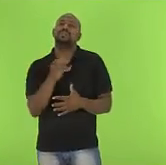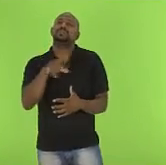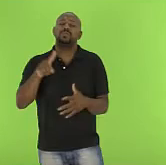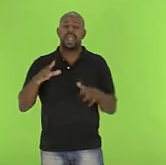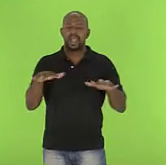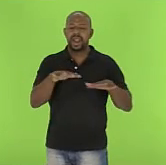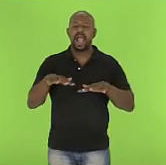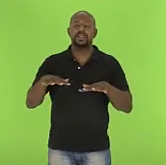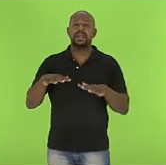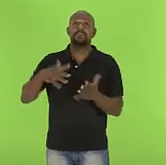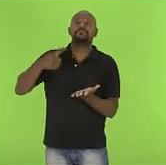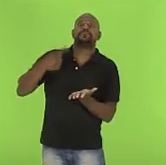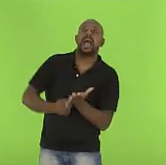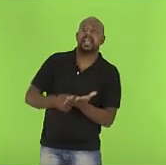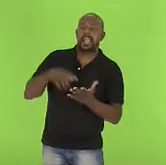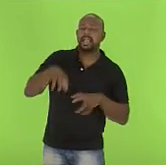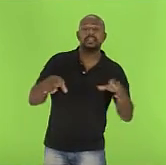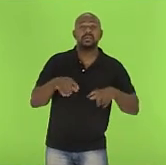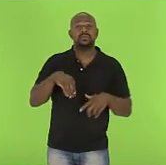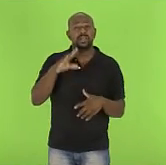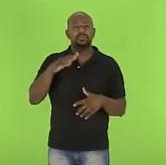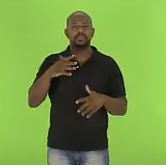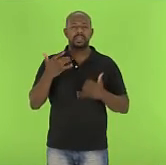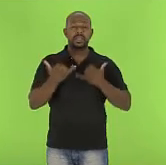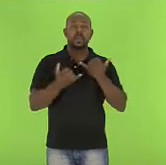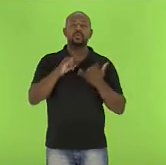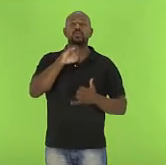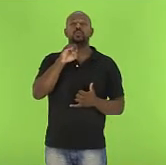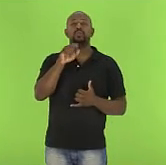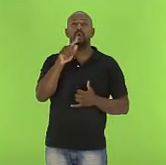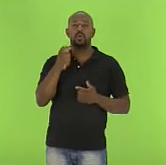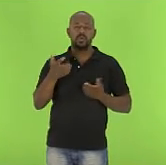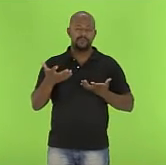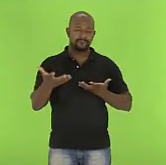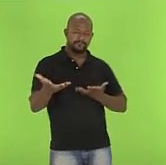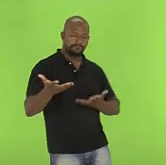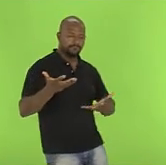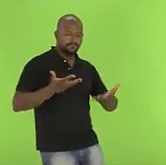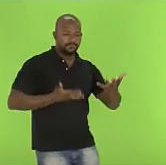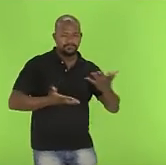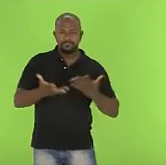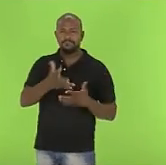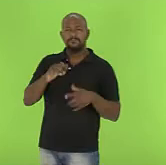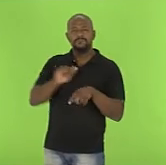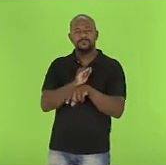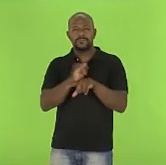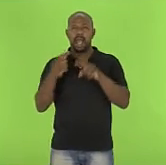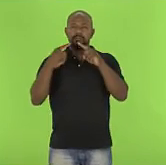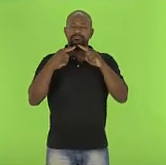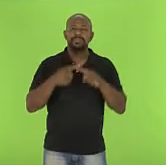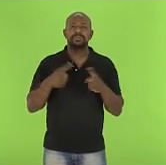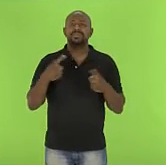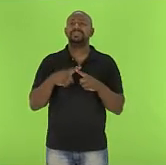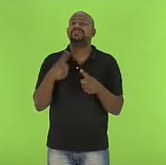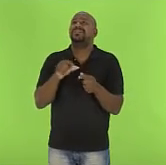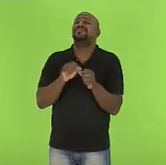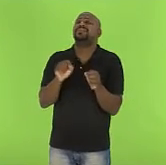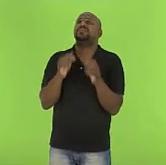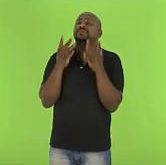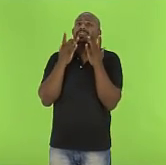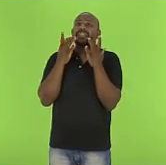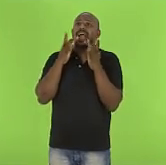não era a gente deixar a cena marcada, o mais importante era a gente deixar o jogo afiado. Porque, primeiro, a gente não ia fazer